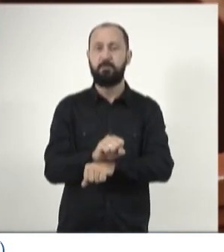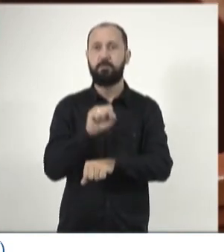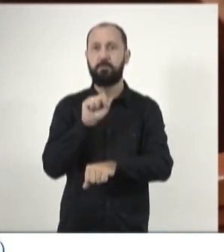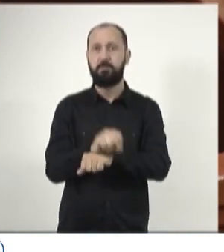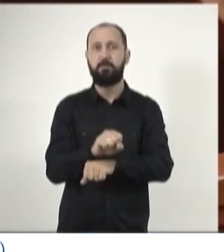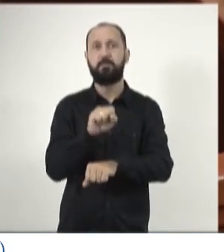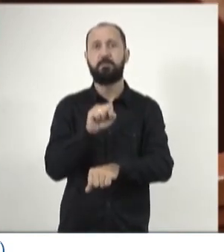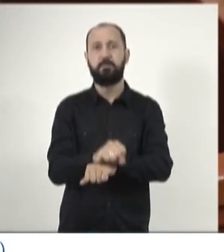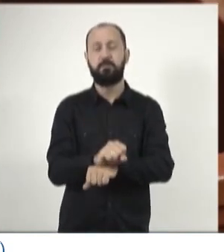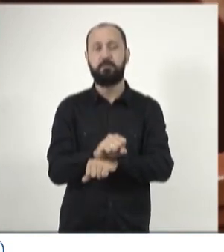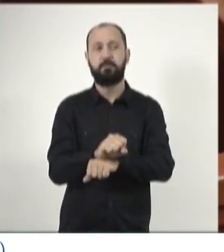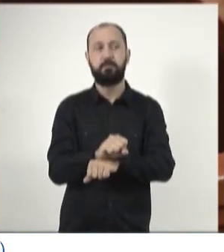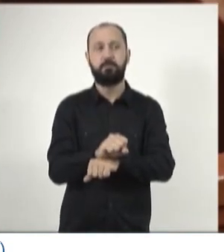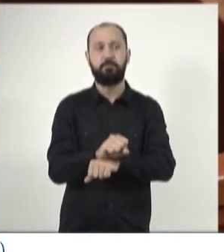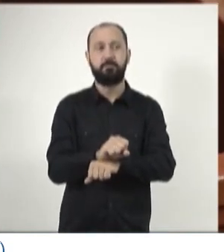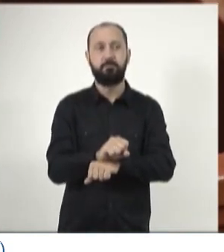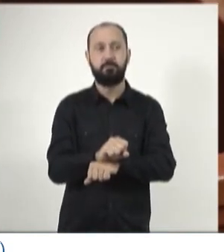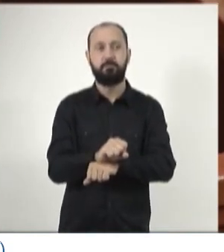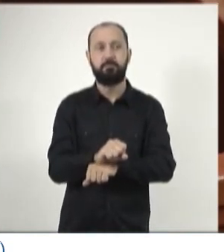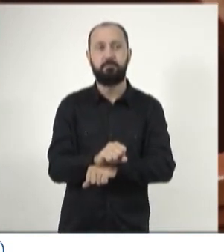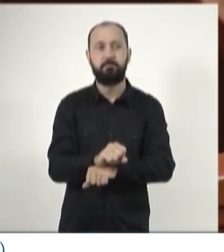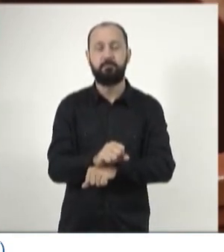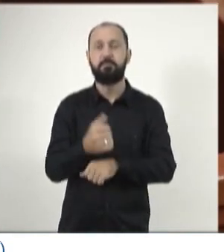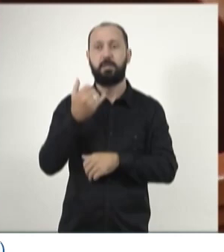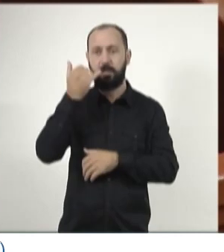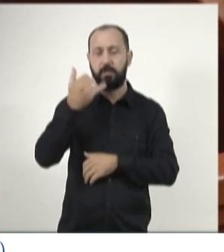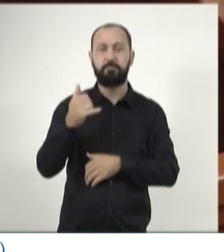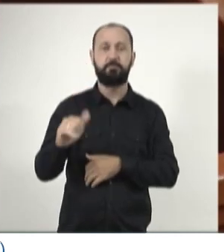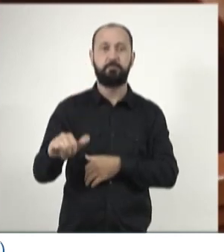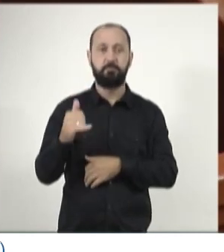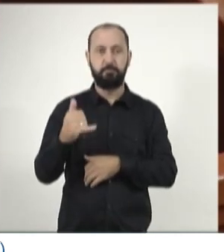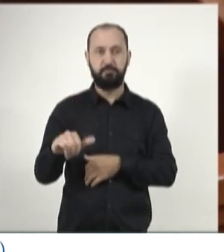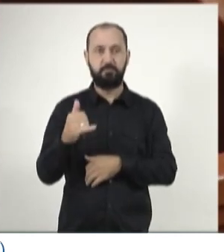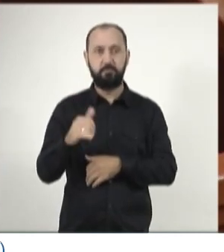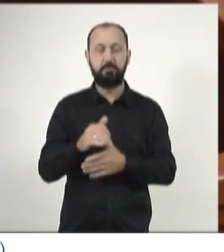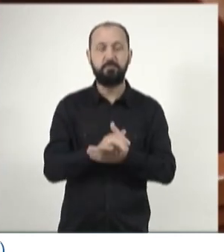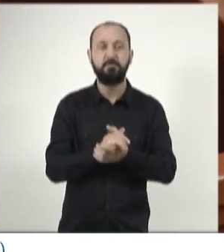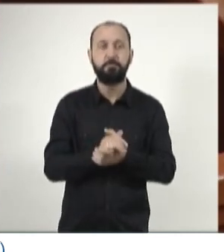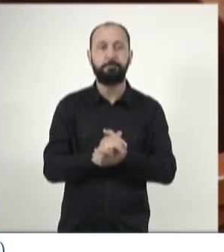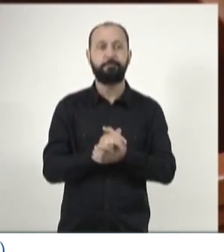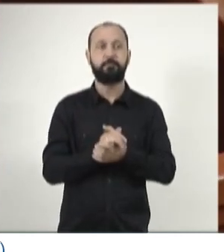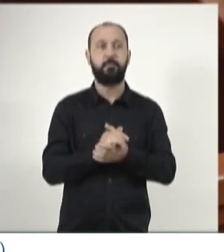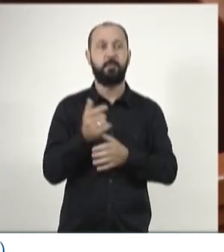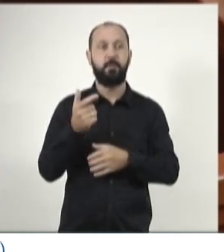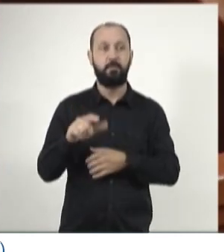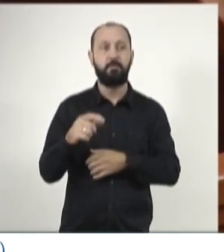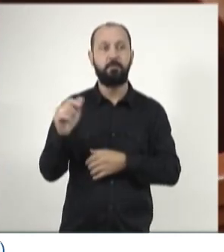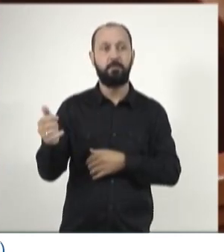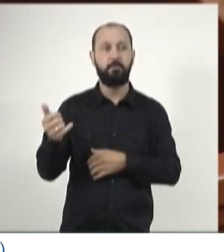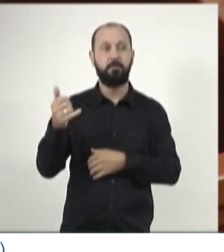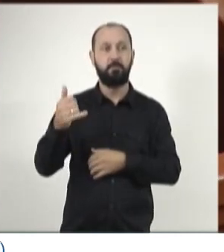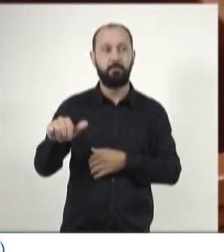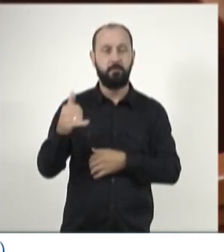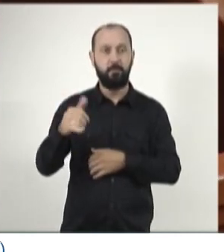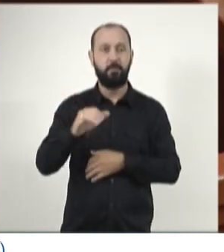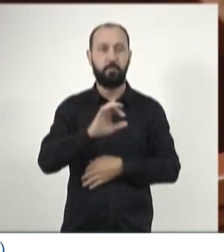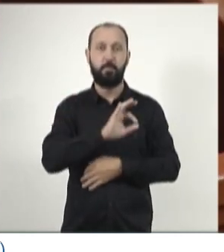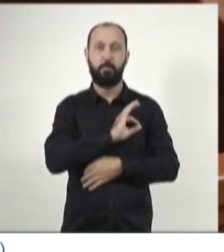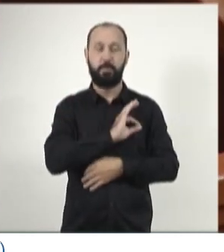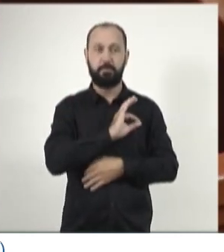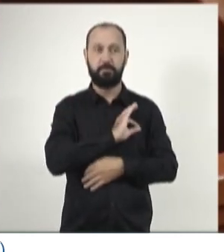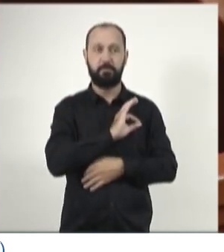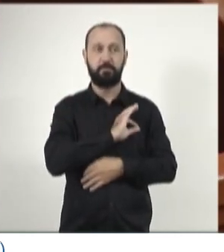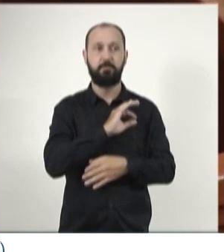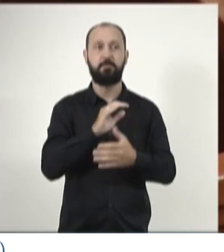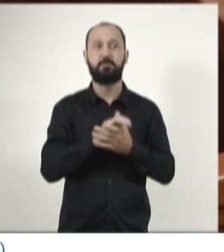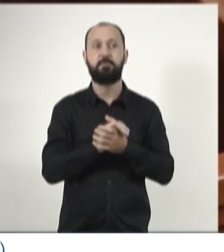esperei e liguei, não atendeu. Liguei novamente, quem atendeu foi o policial.